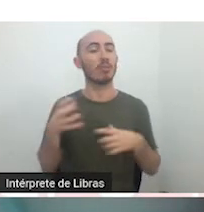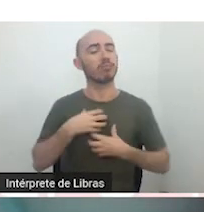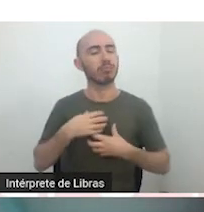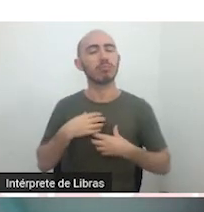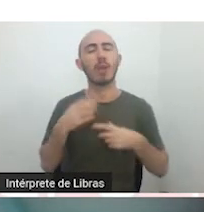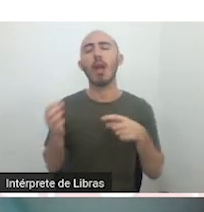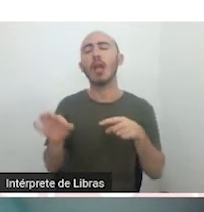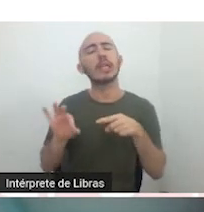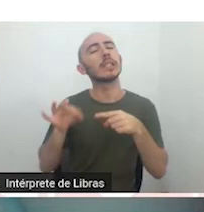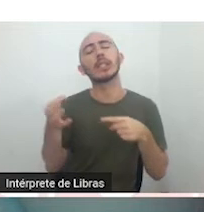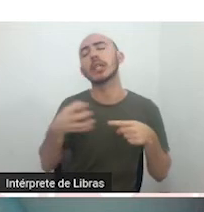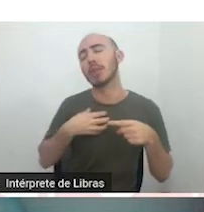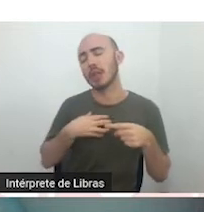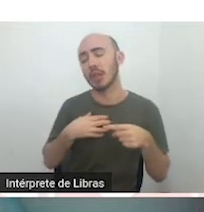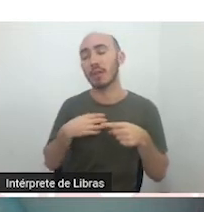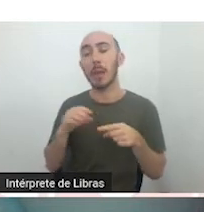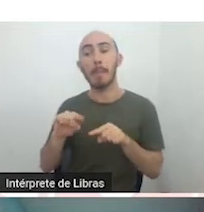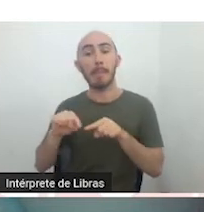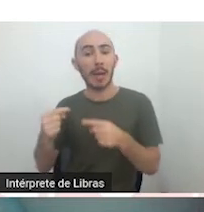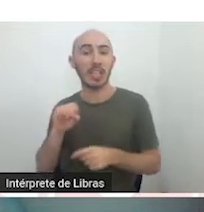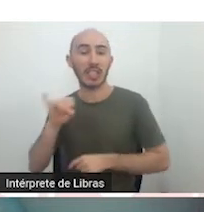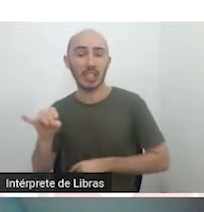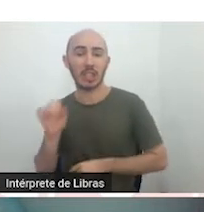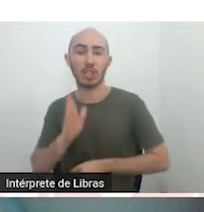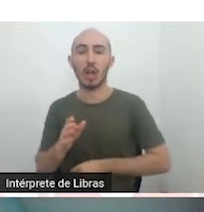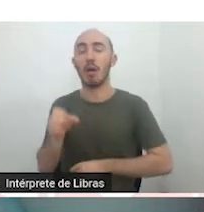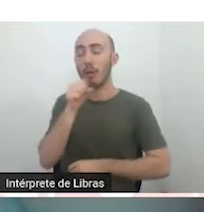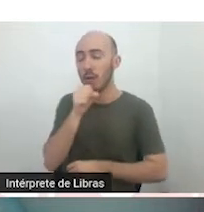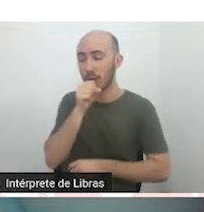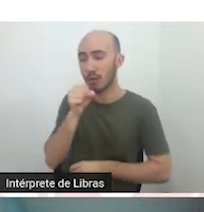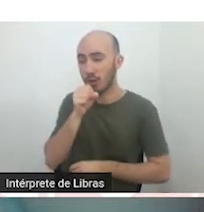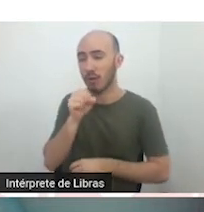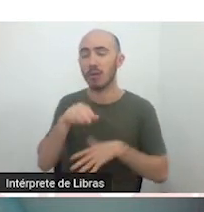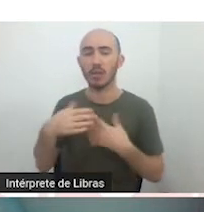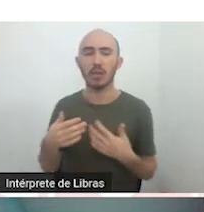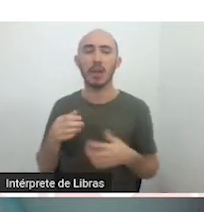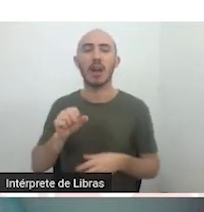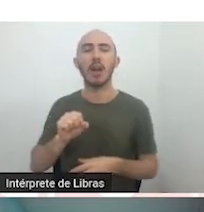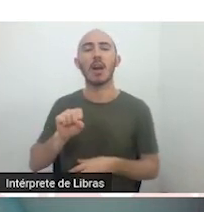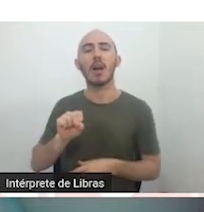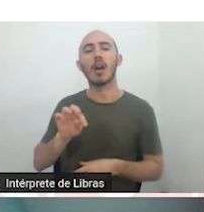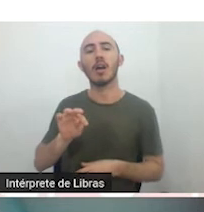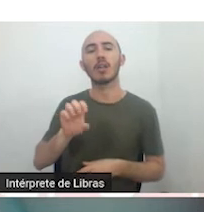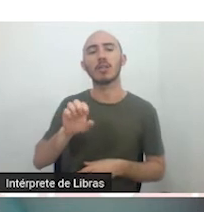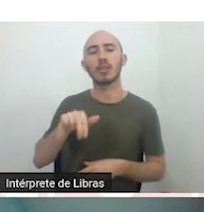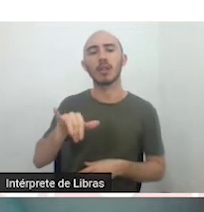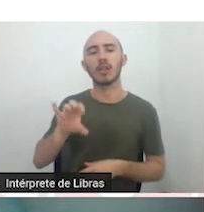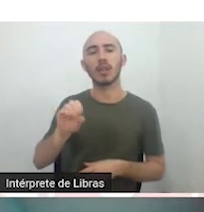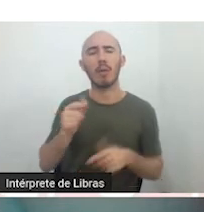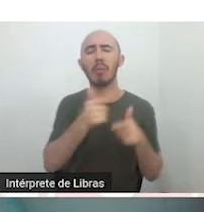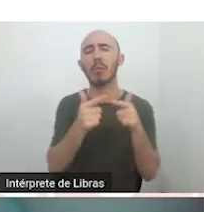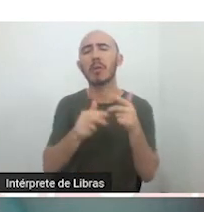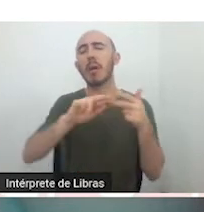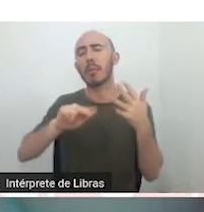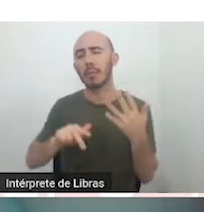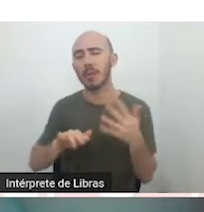está tossindo, já está meio dispneico, já está assim, astênico, mialgia intensa, é um paciente já que tem sintomas moderados.